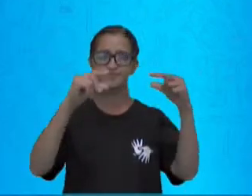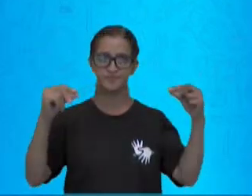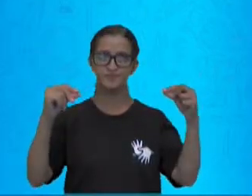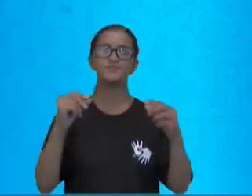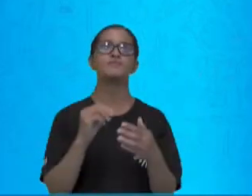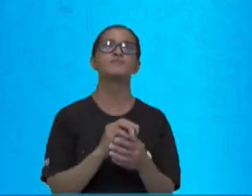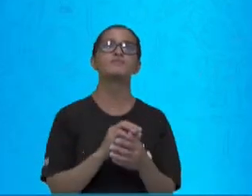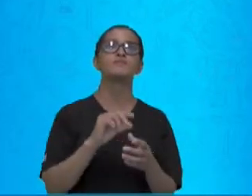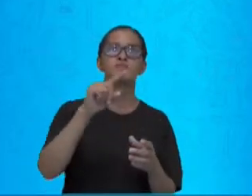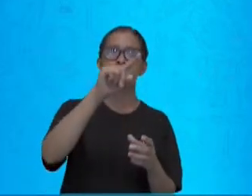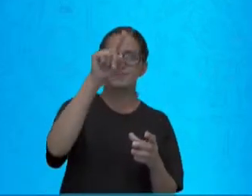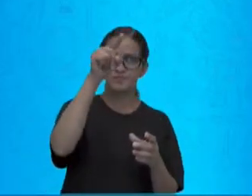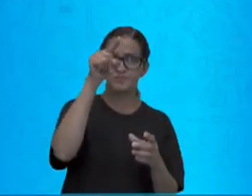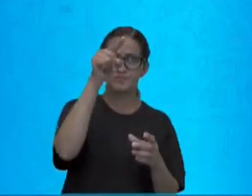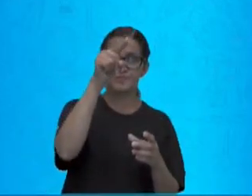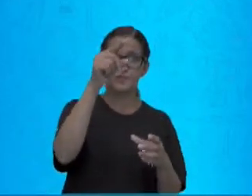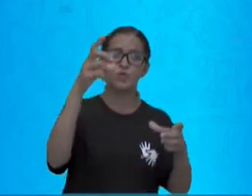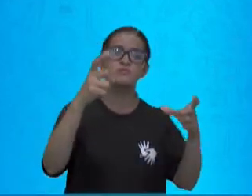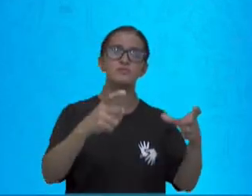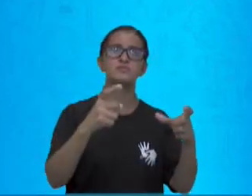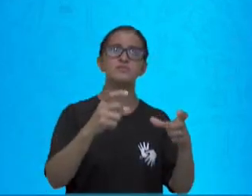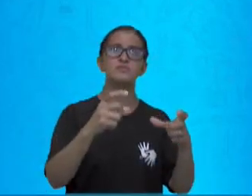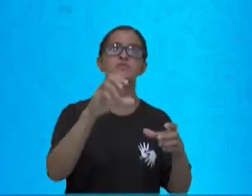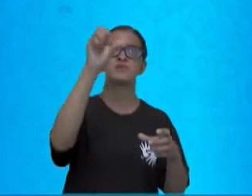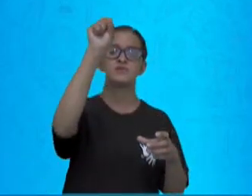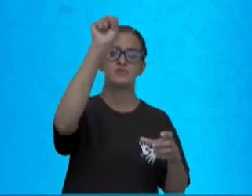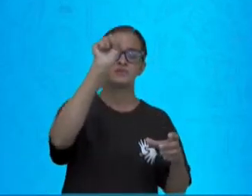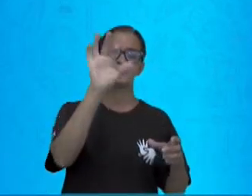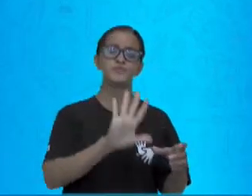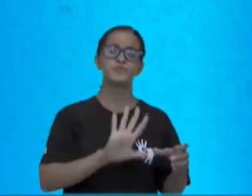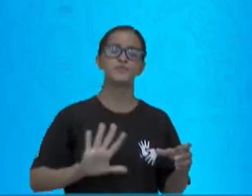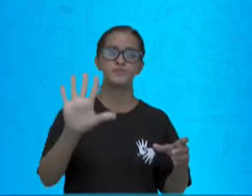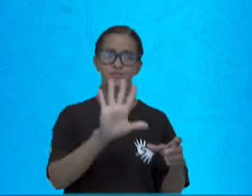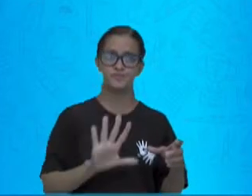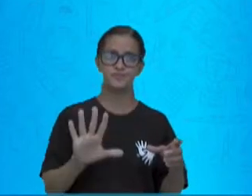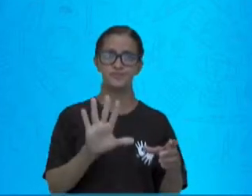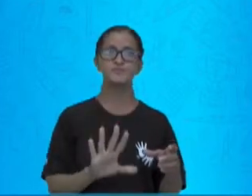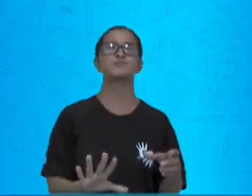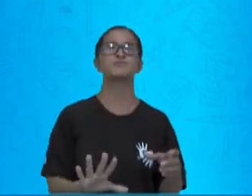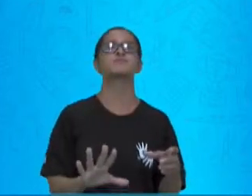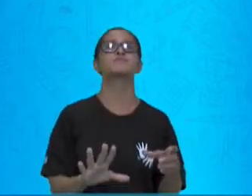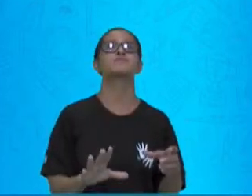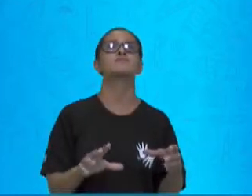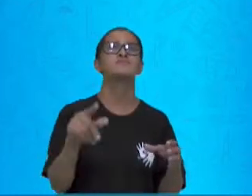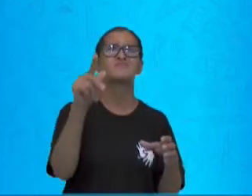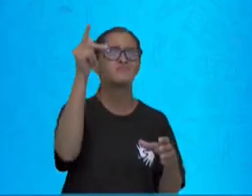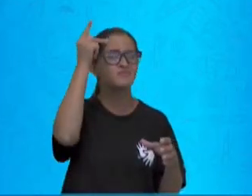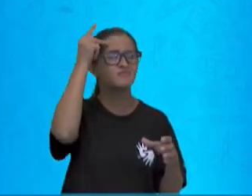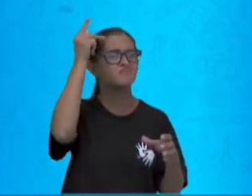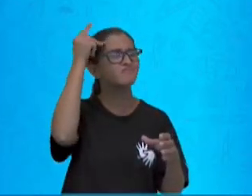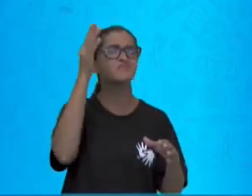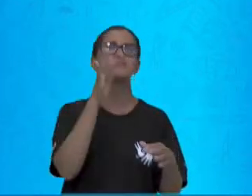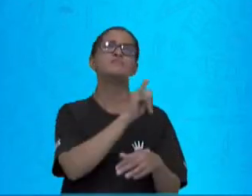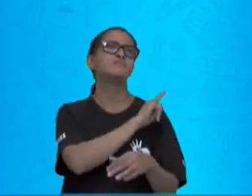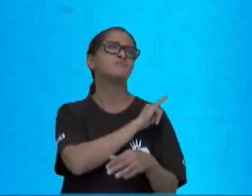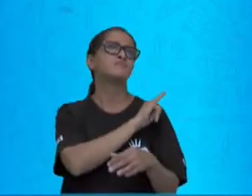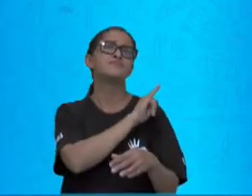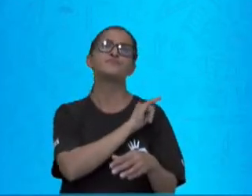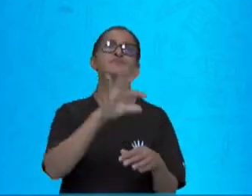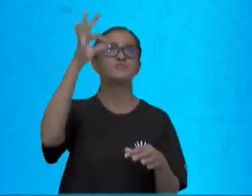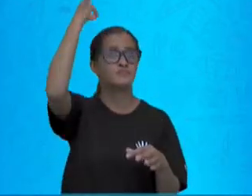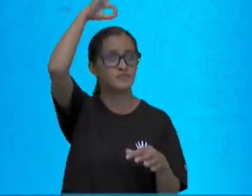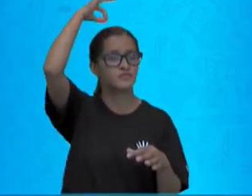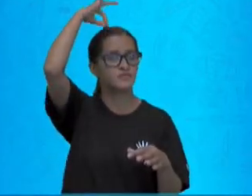Na nossa região, onde nós moramos, é o Sudeste, onde se compõem os estados de Minas Gerais, São Paulo, Rio de Janeiro e Espírito